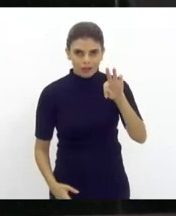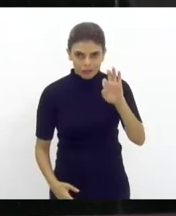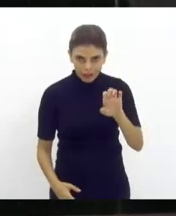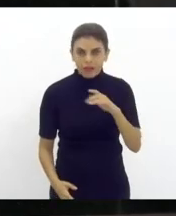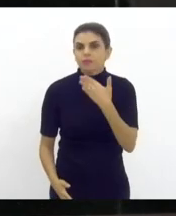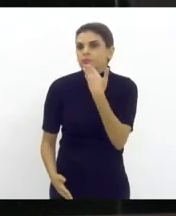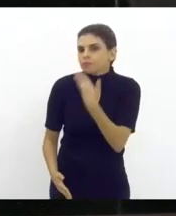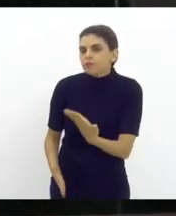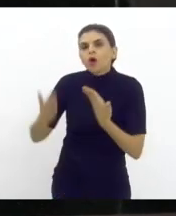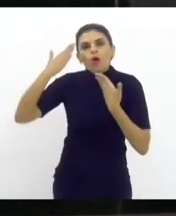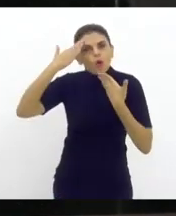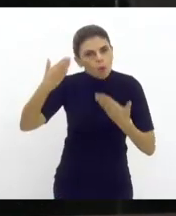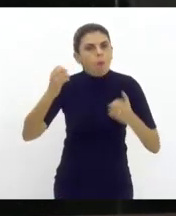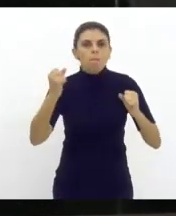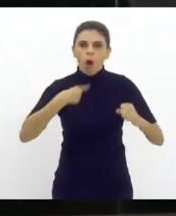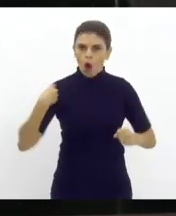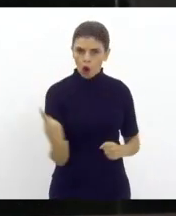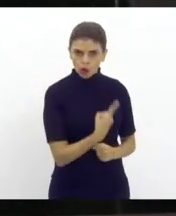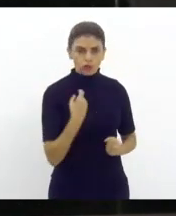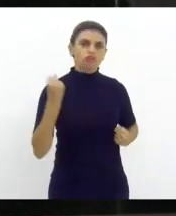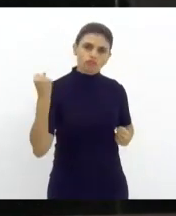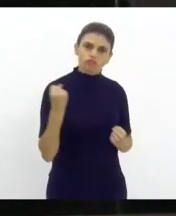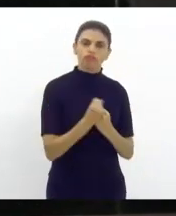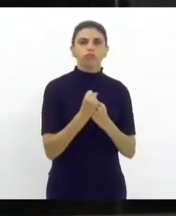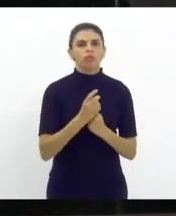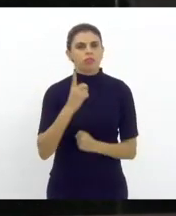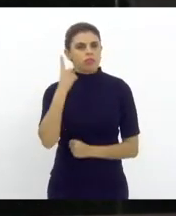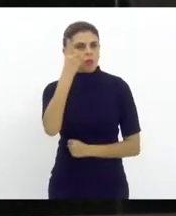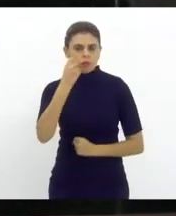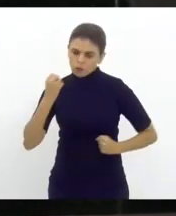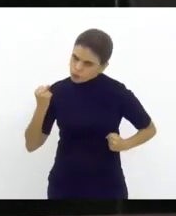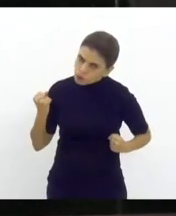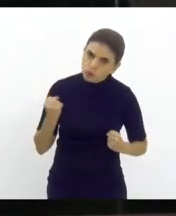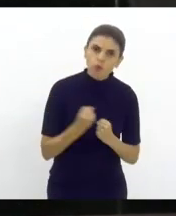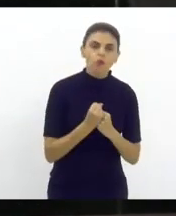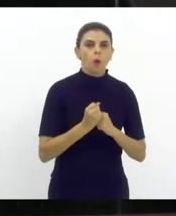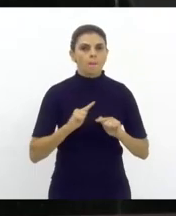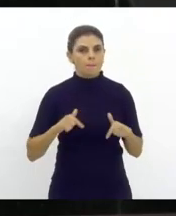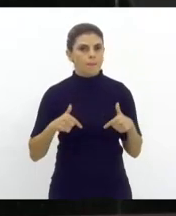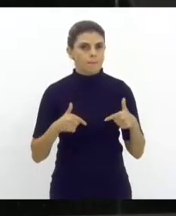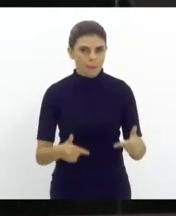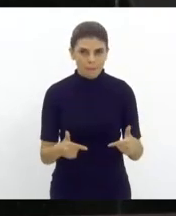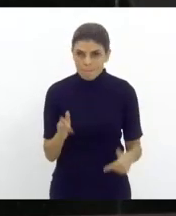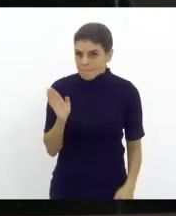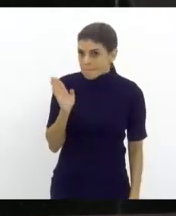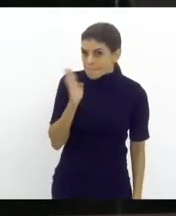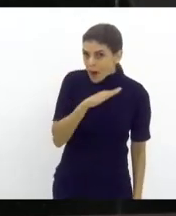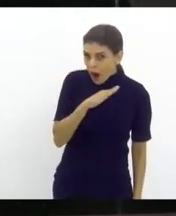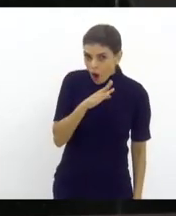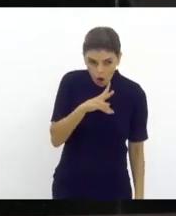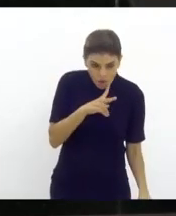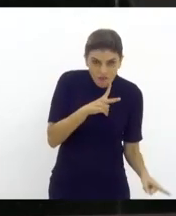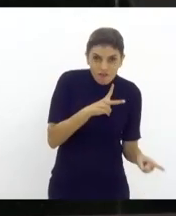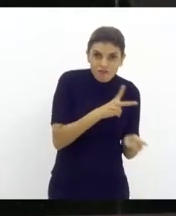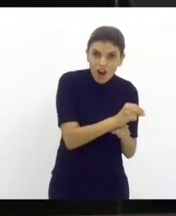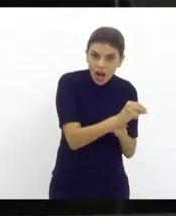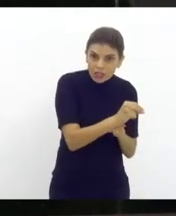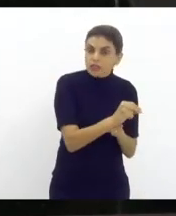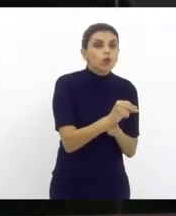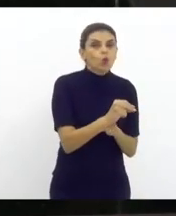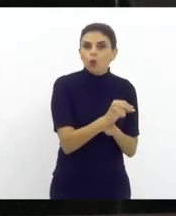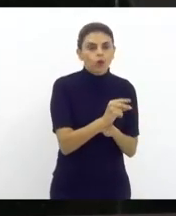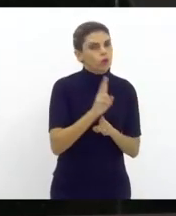dizer que pode contar conosco nós estamos juntos nessa batalha o mal só vai vencer Presidente o